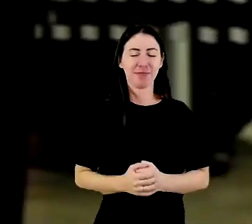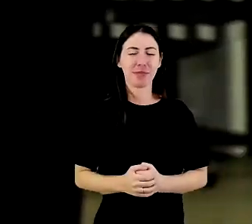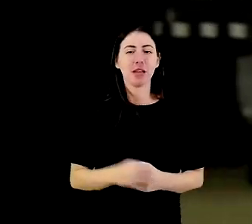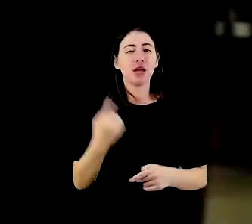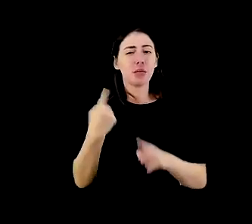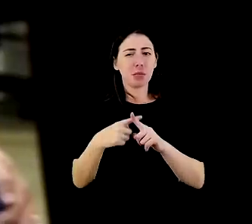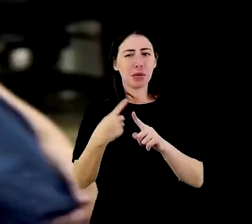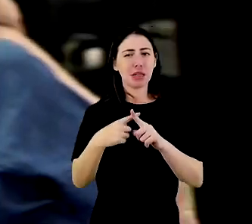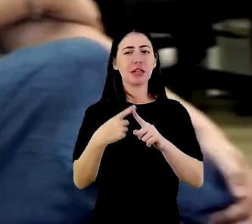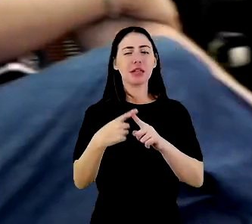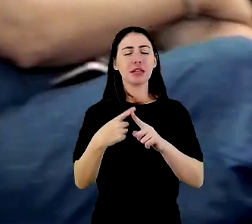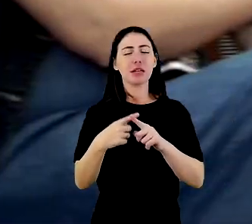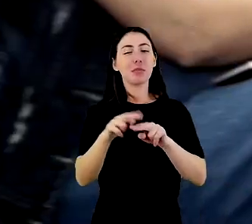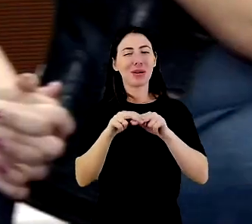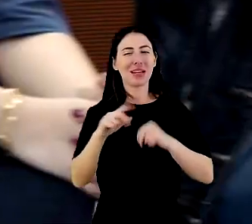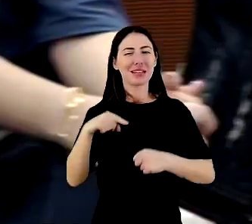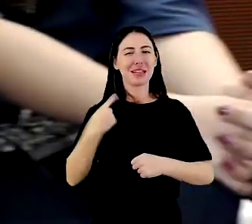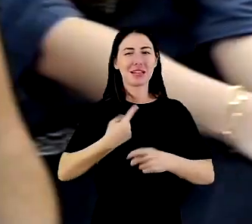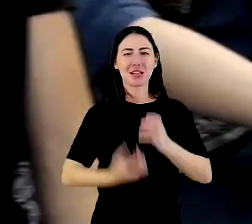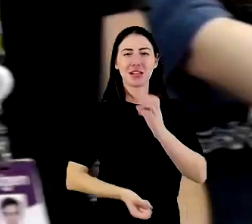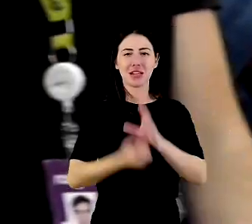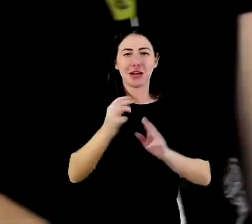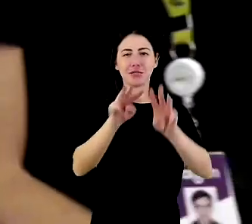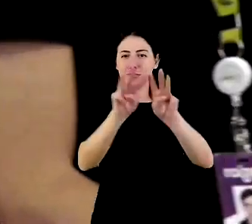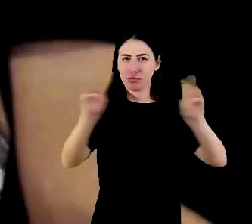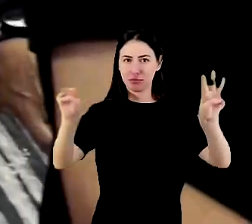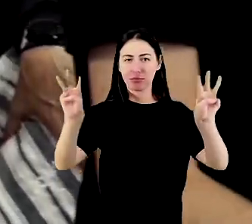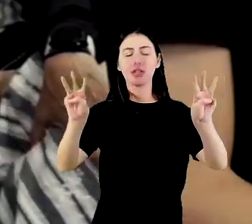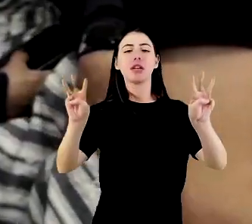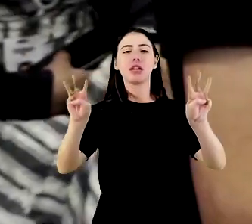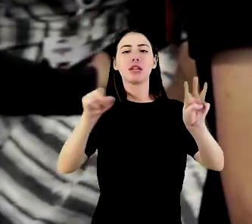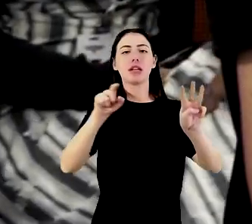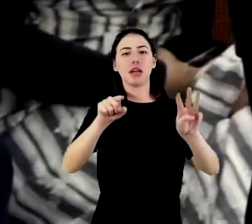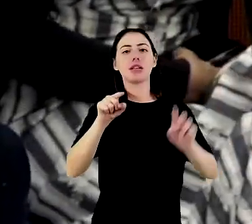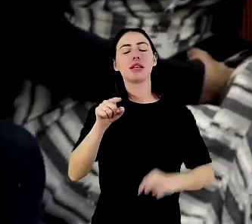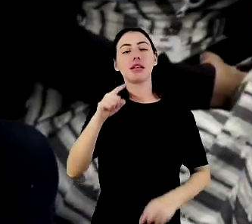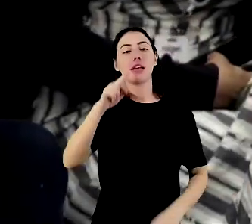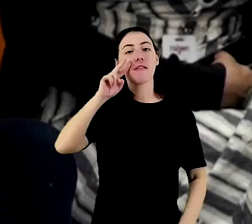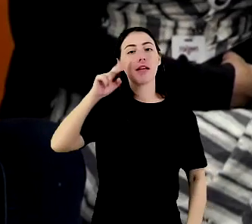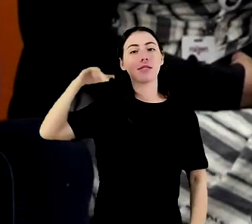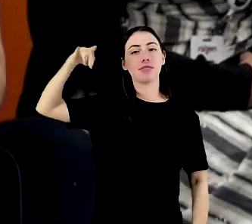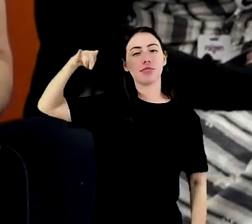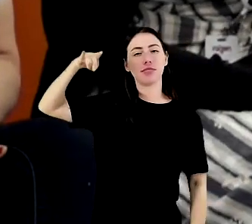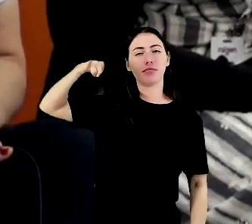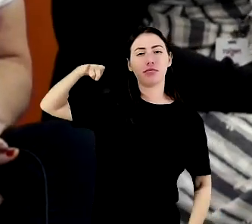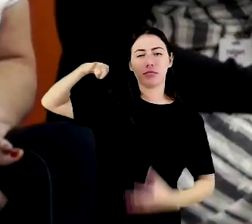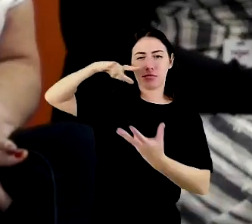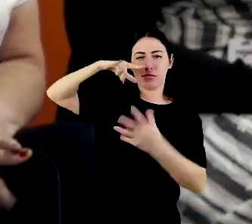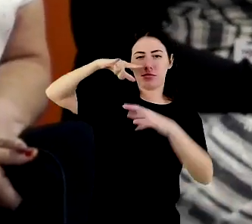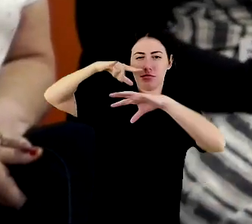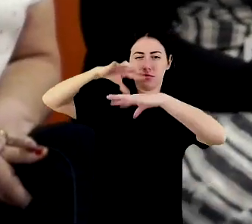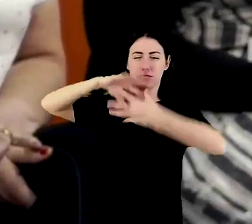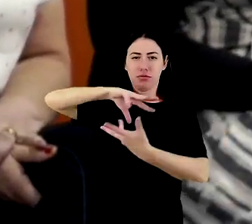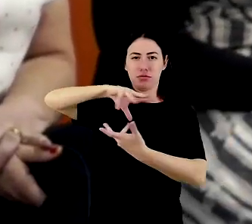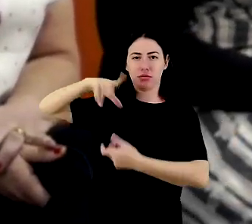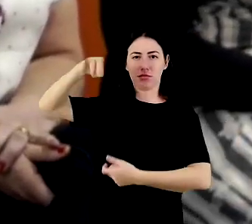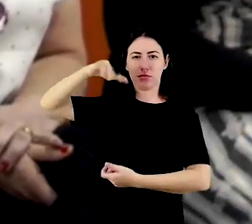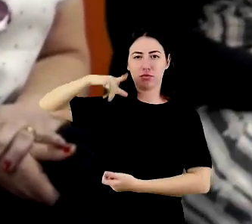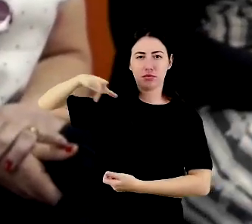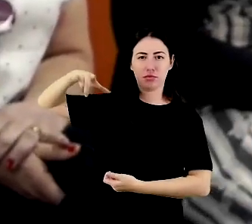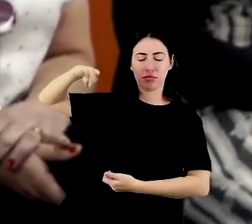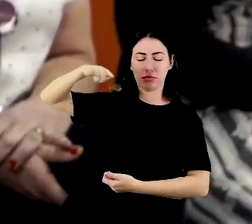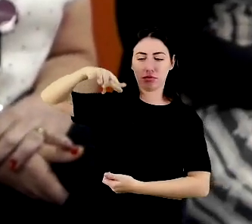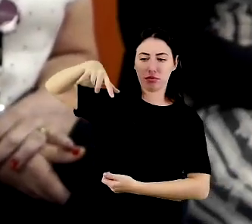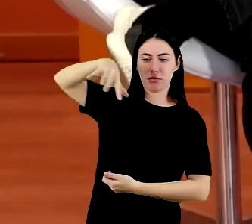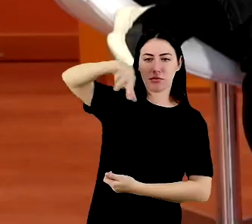www.olu.com e você consegue, por uma foto de satélite, marcar o seu telhado e conseguir ter uma oferta de telhado solar